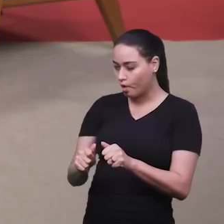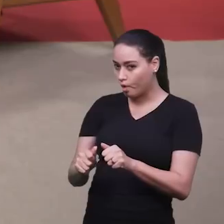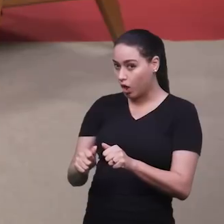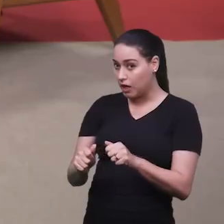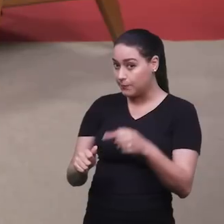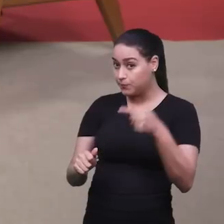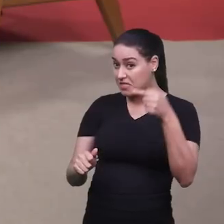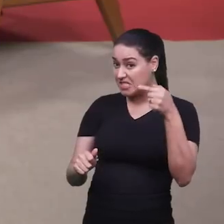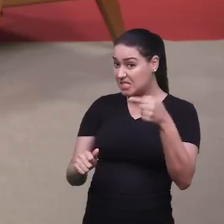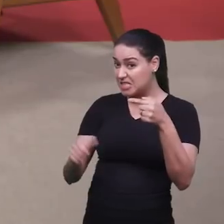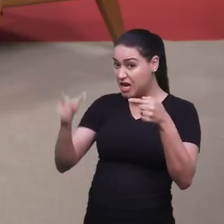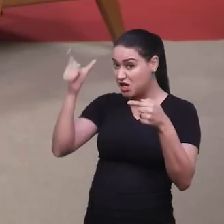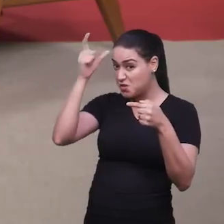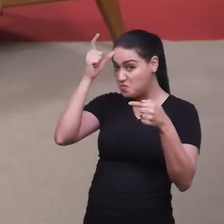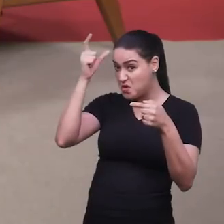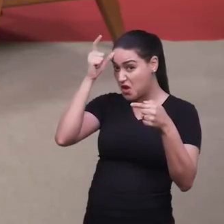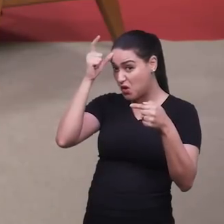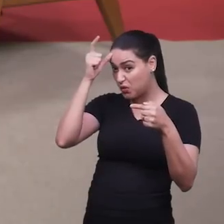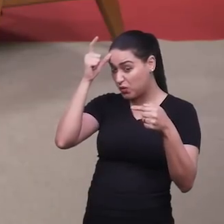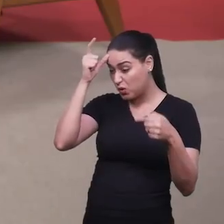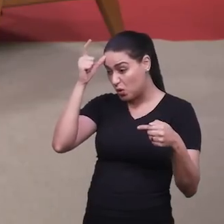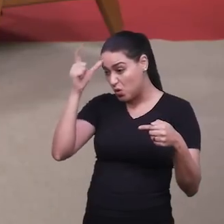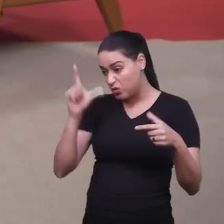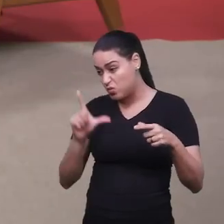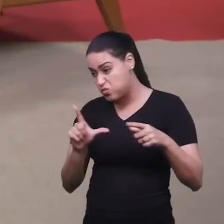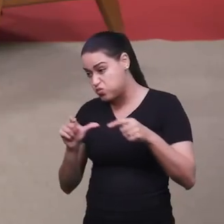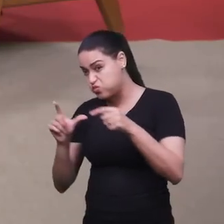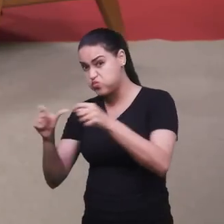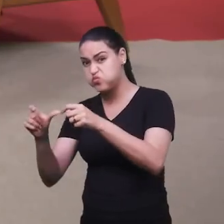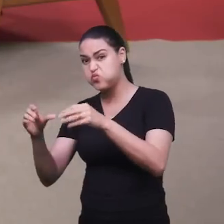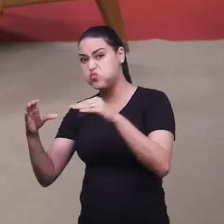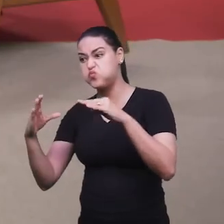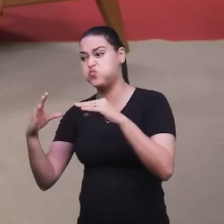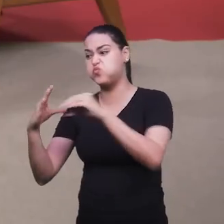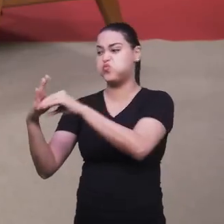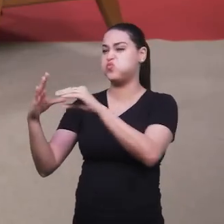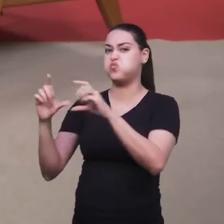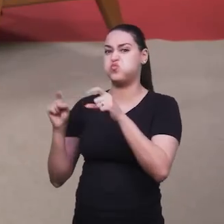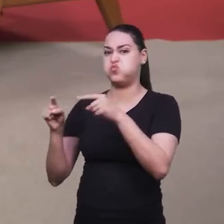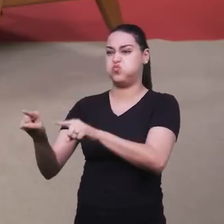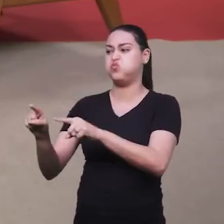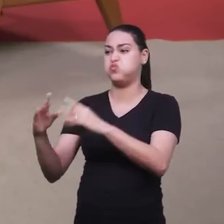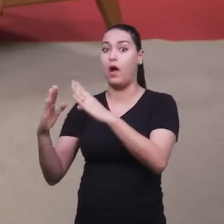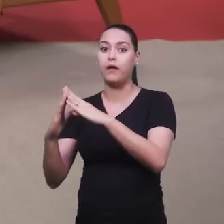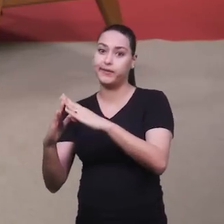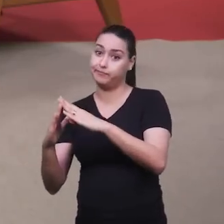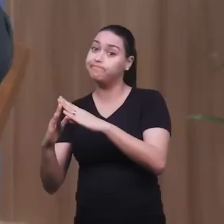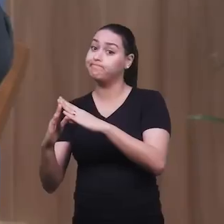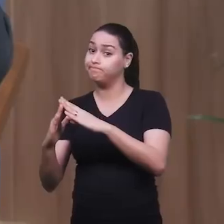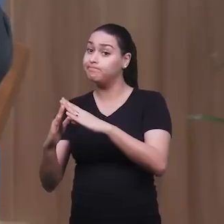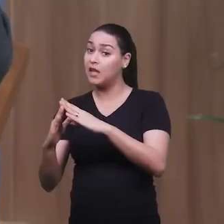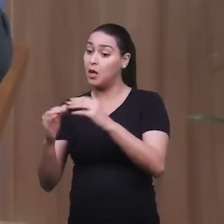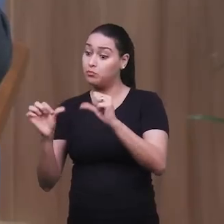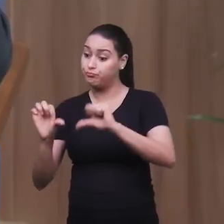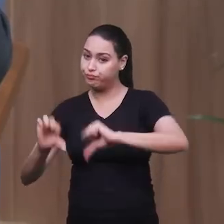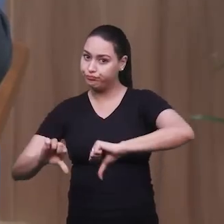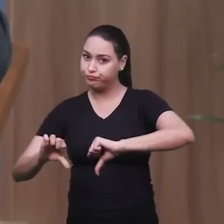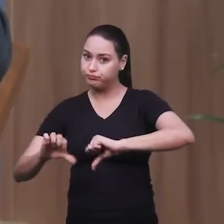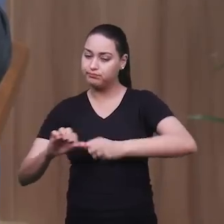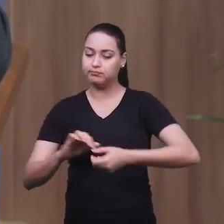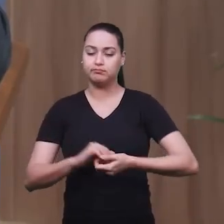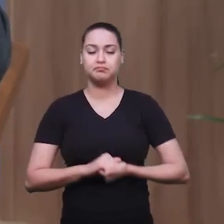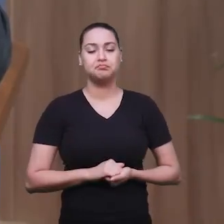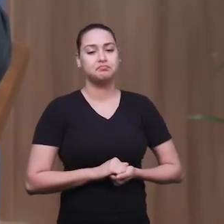7. O estado é muito pior. 7 vezes pior. 7 vezes pior. Deixa eu falar aqui, nessa câmera, olha só.